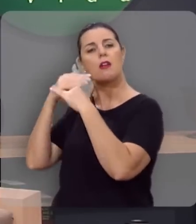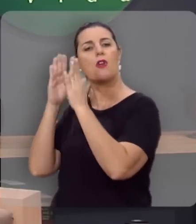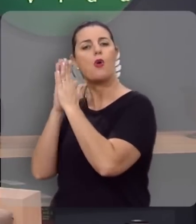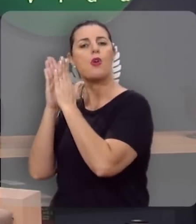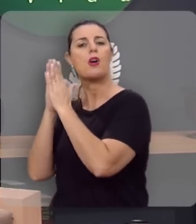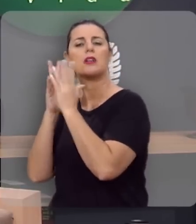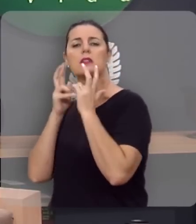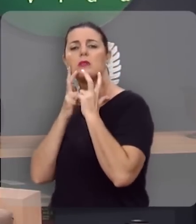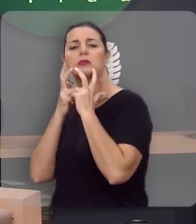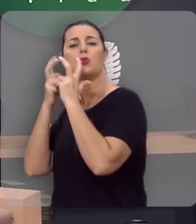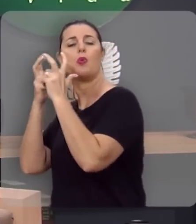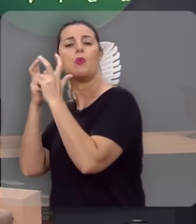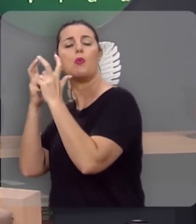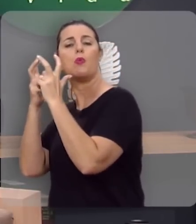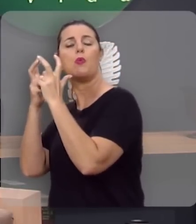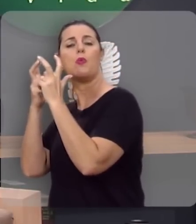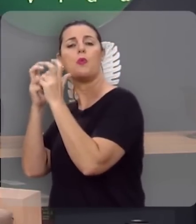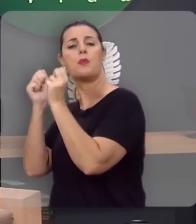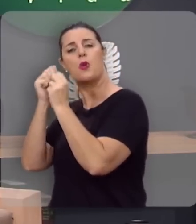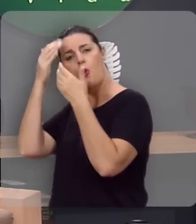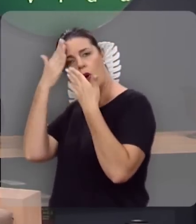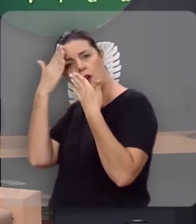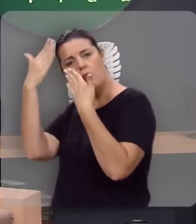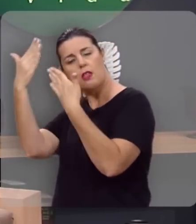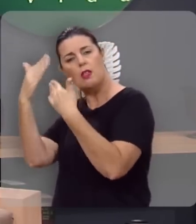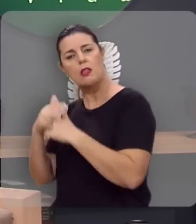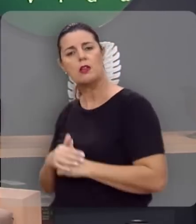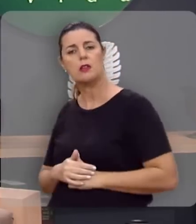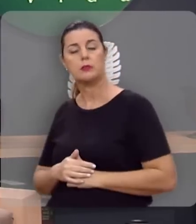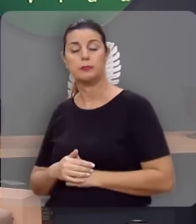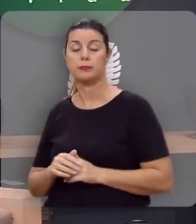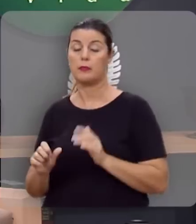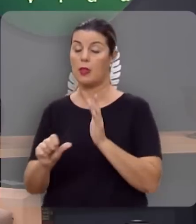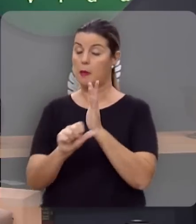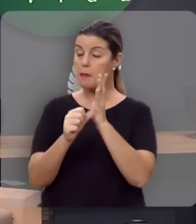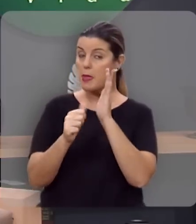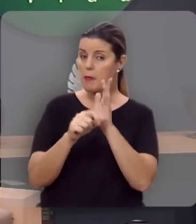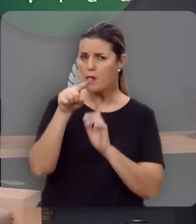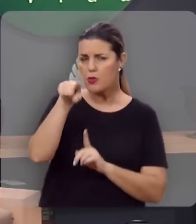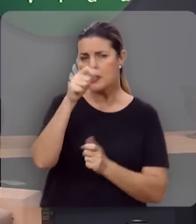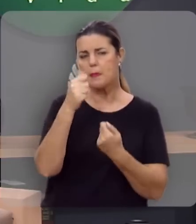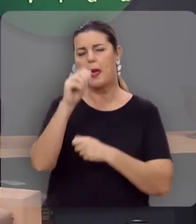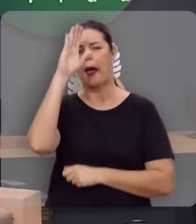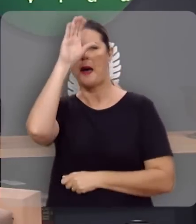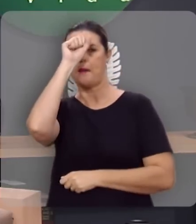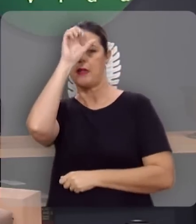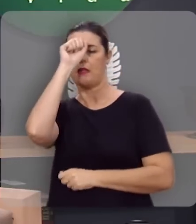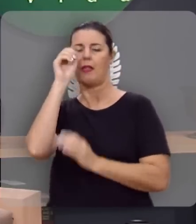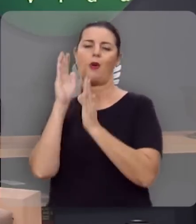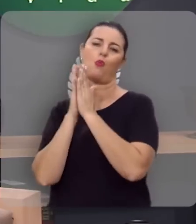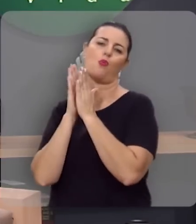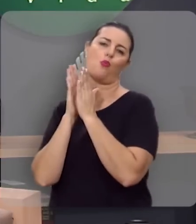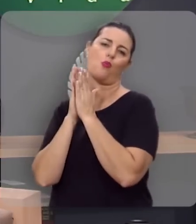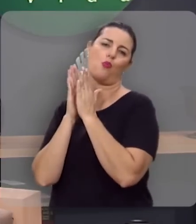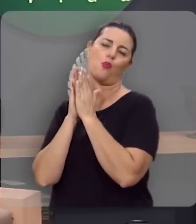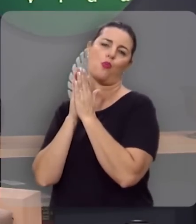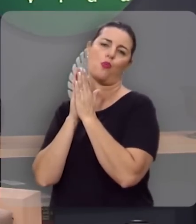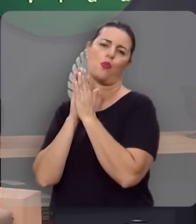oração e pela súplica com ações de graças. O primeiro remédio é você precisar aprender a